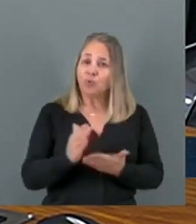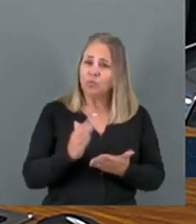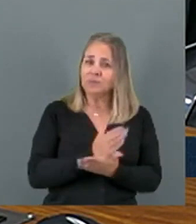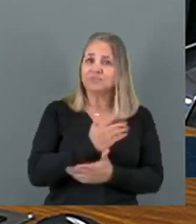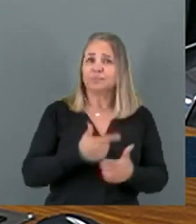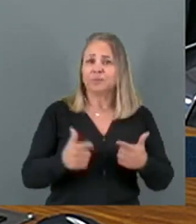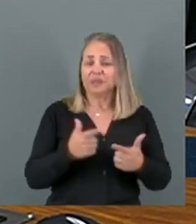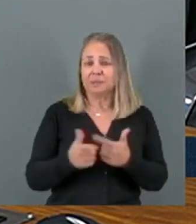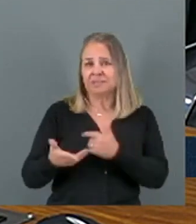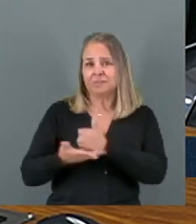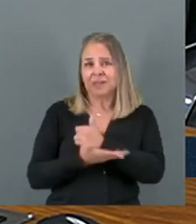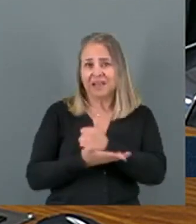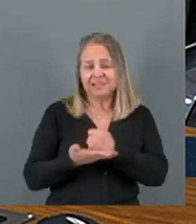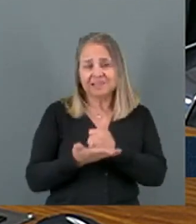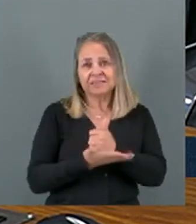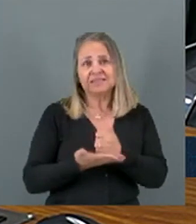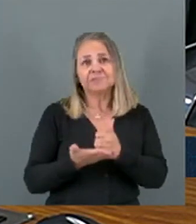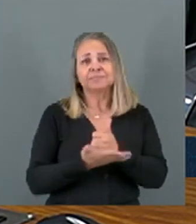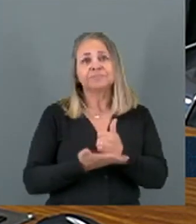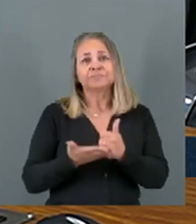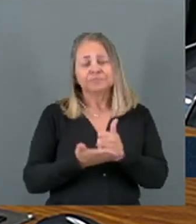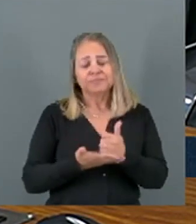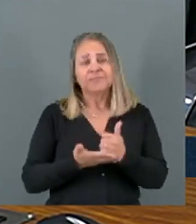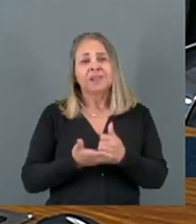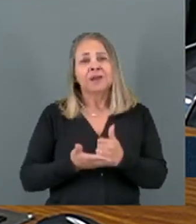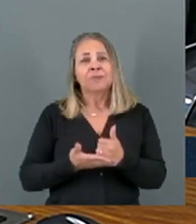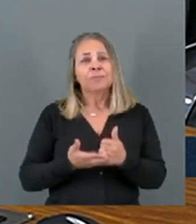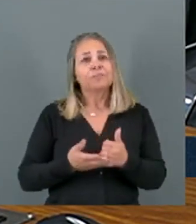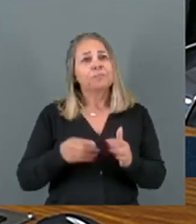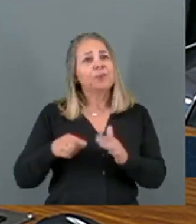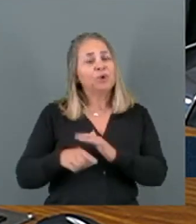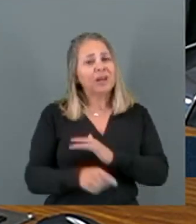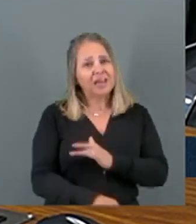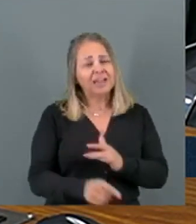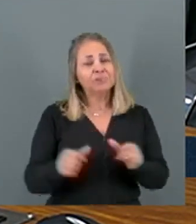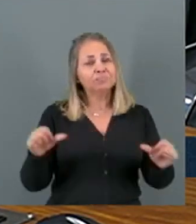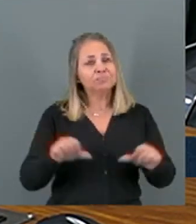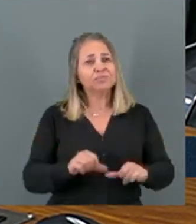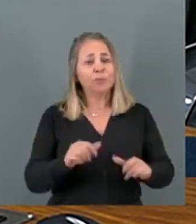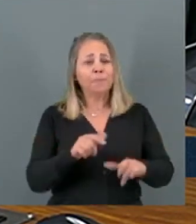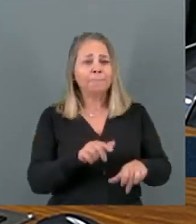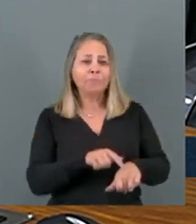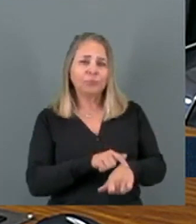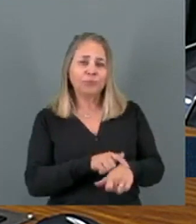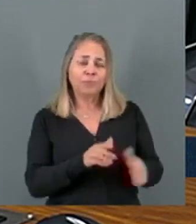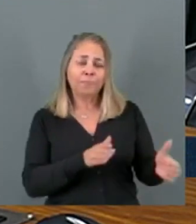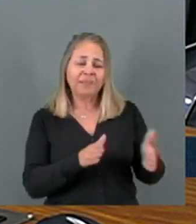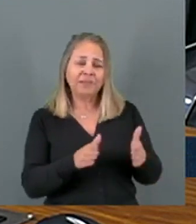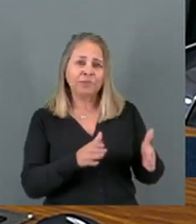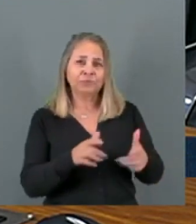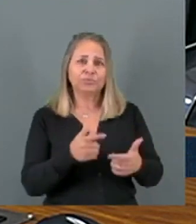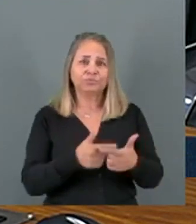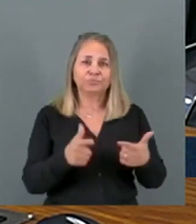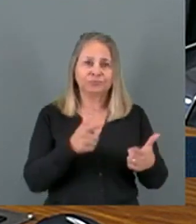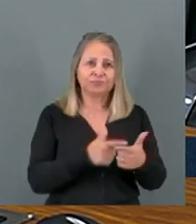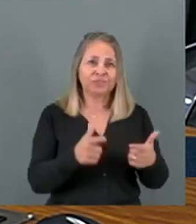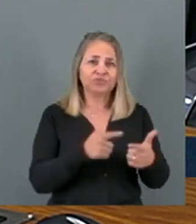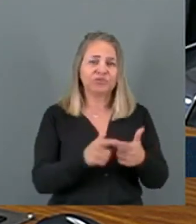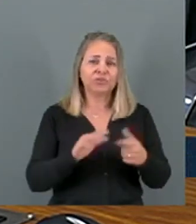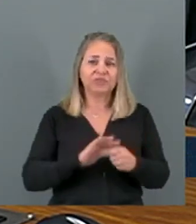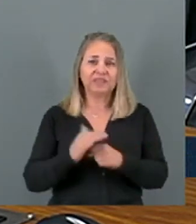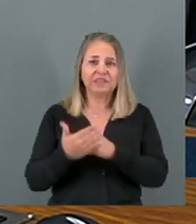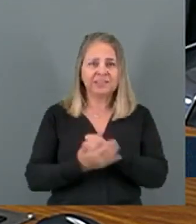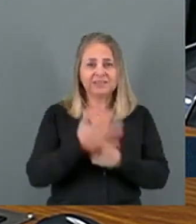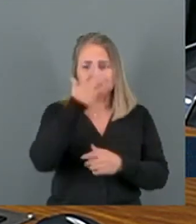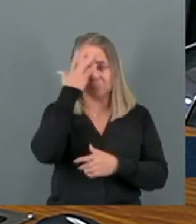e elas são acentuadas mais fortemente durante um período de crise. A população mais vulnerável acaba sempre sofrendo mais com